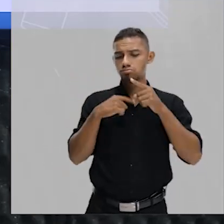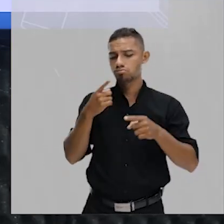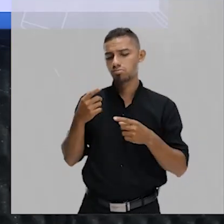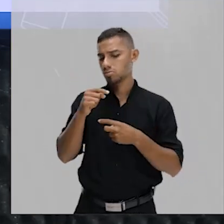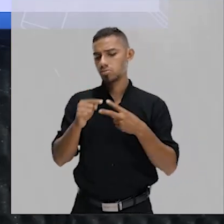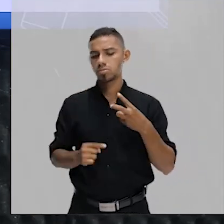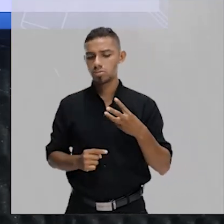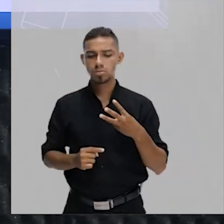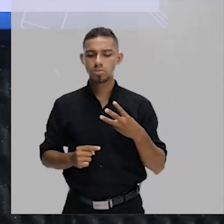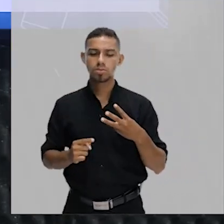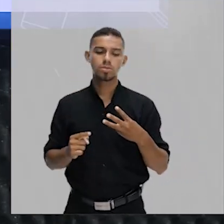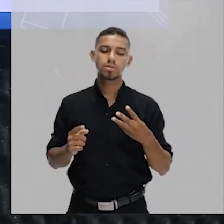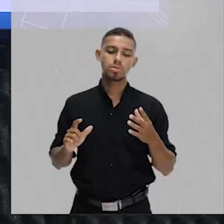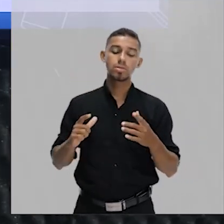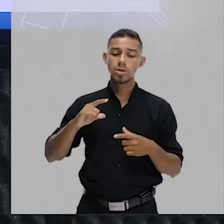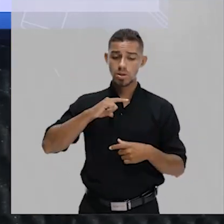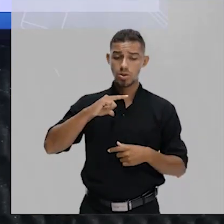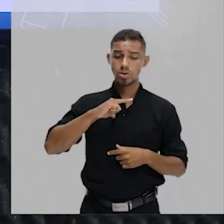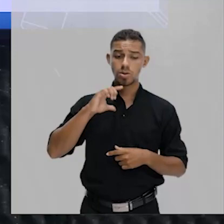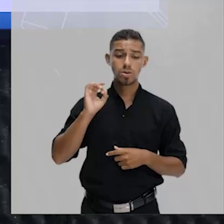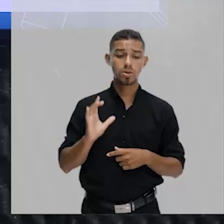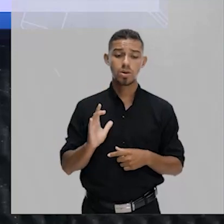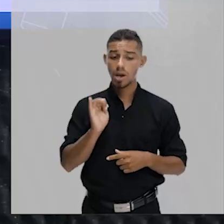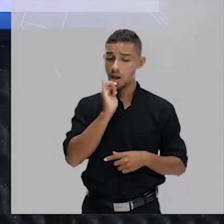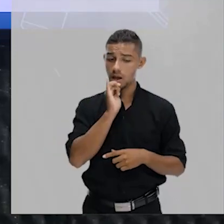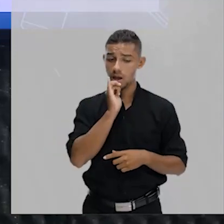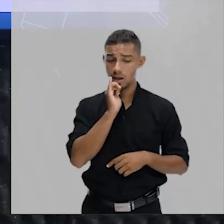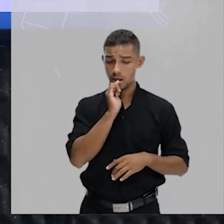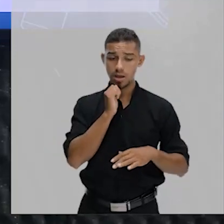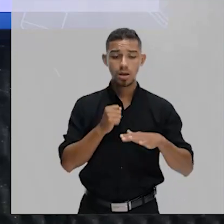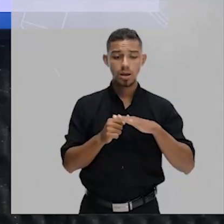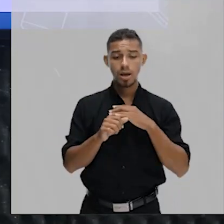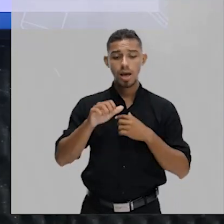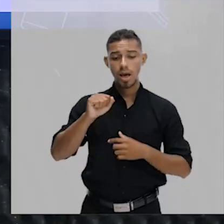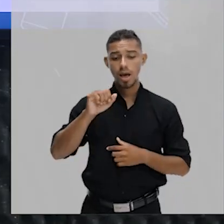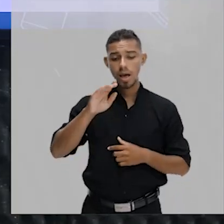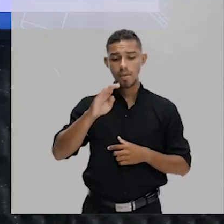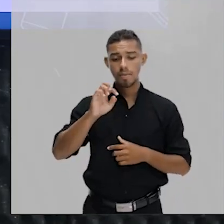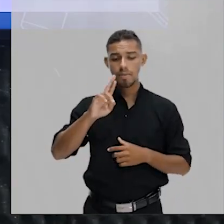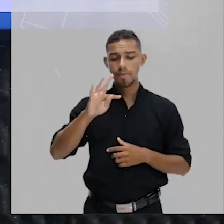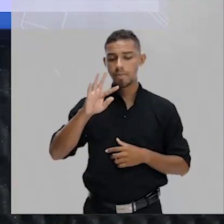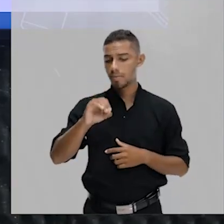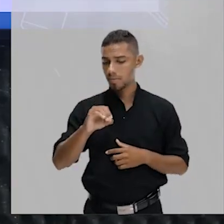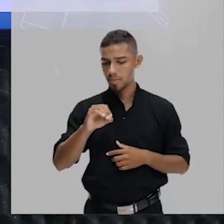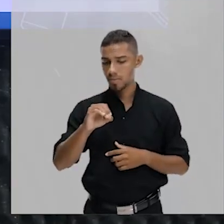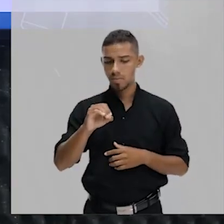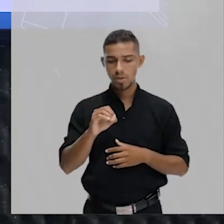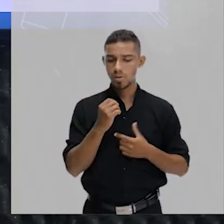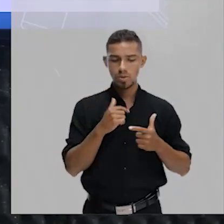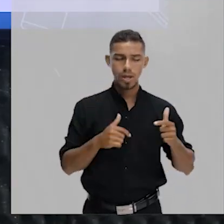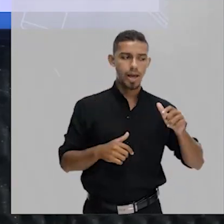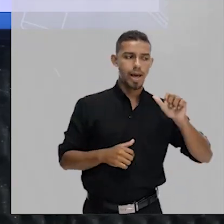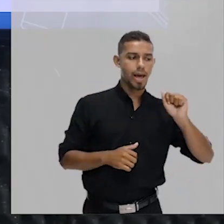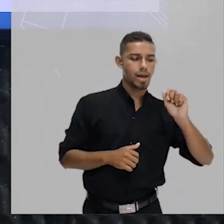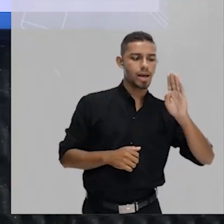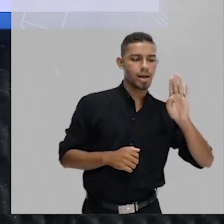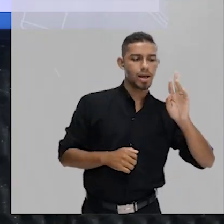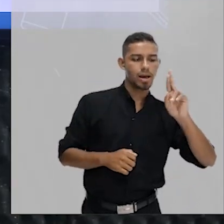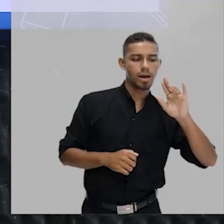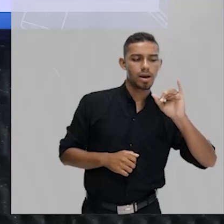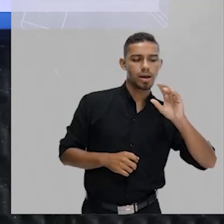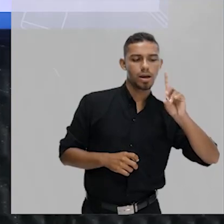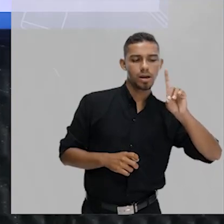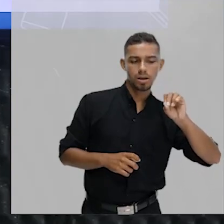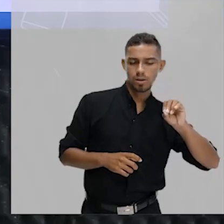duas formas. Por exemplo, eu só tenho, no caso, o particípio aberto. Eu não tenho o abrido. Não vai ficar de uma forma